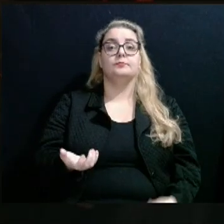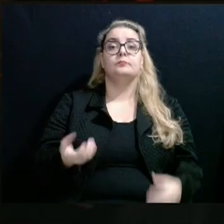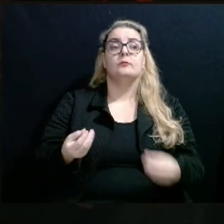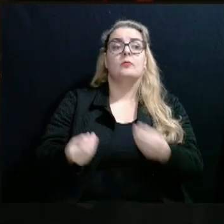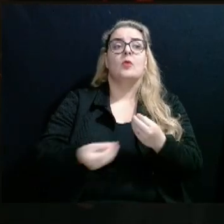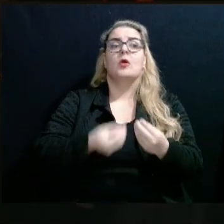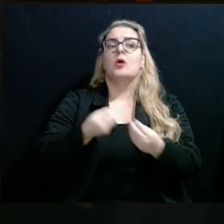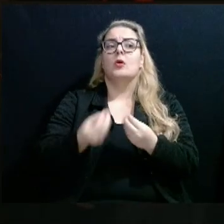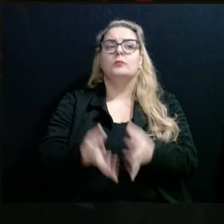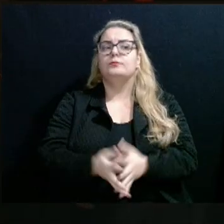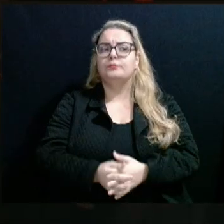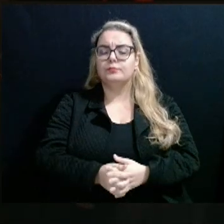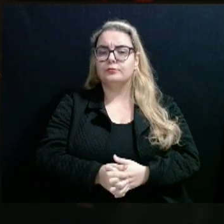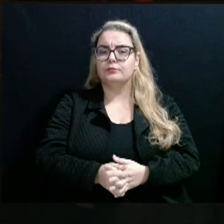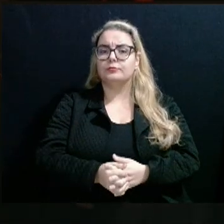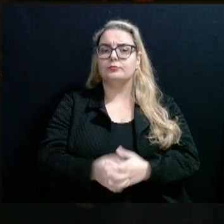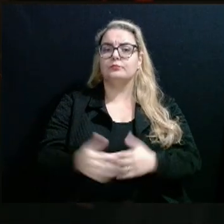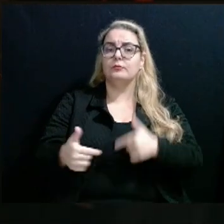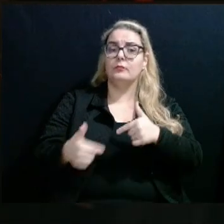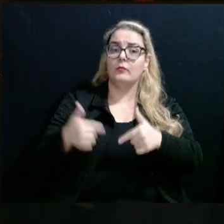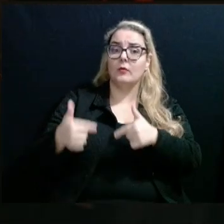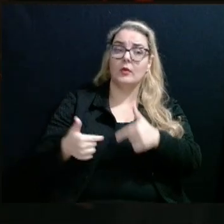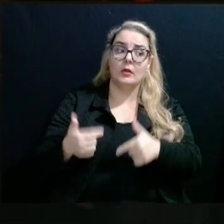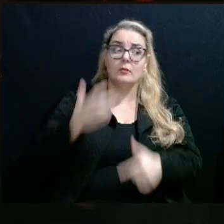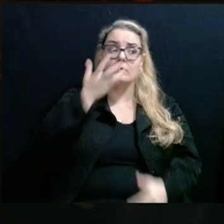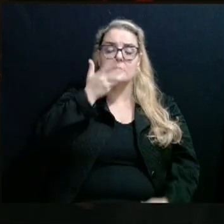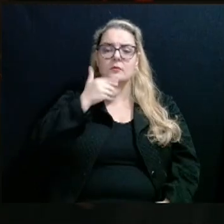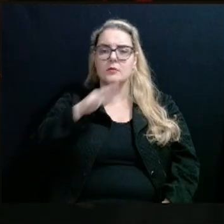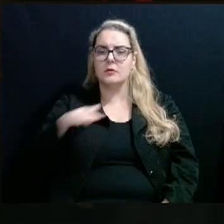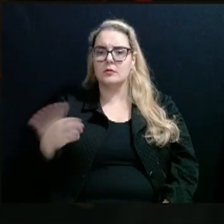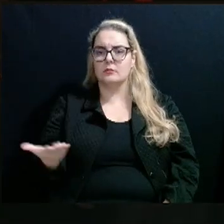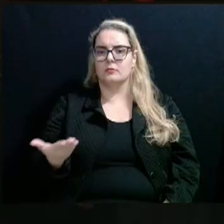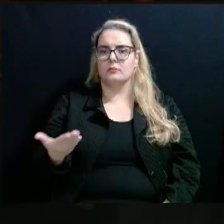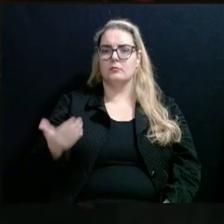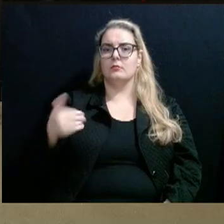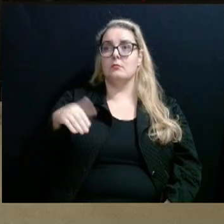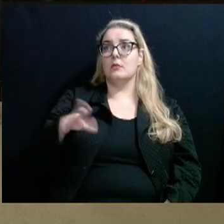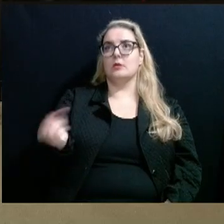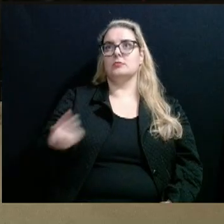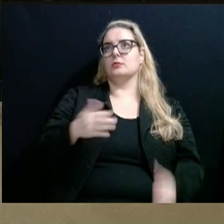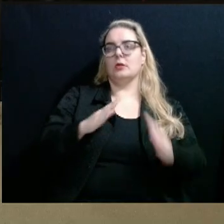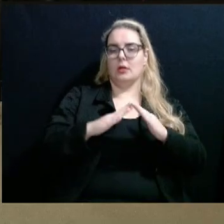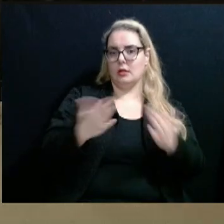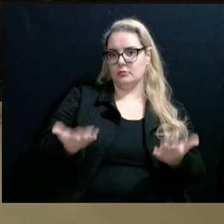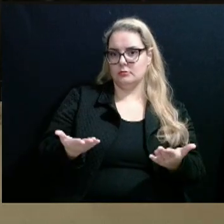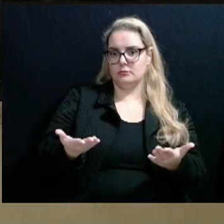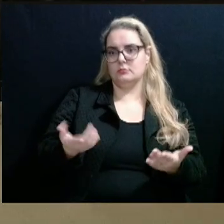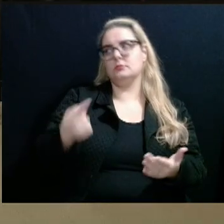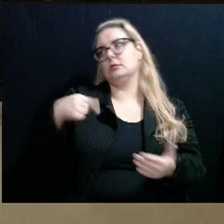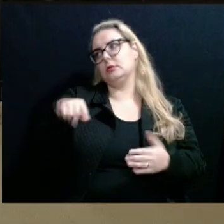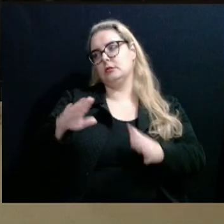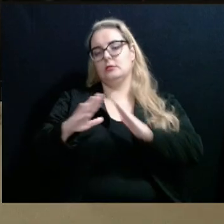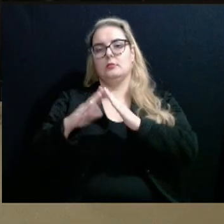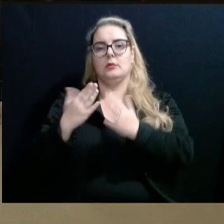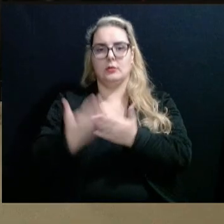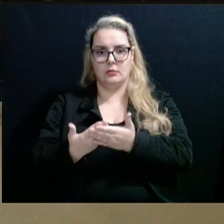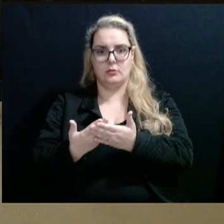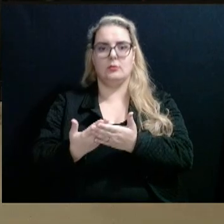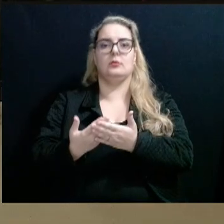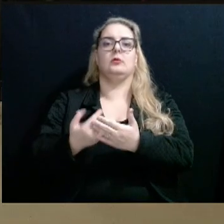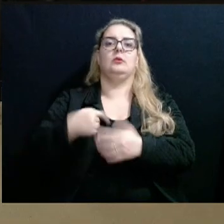você trabalha as crianças para além da casa? Porque eles vão para a escola, né? Eles vão se